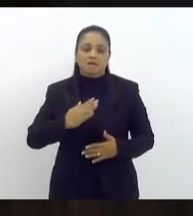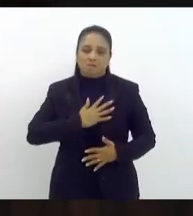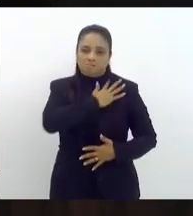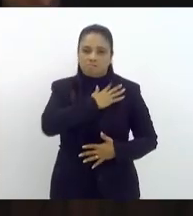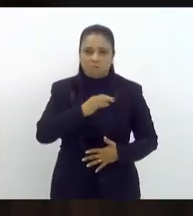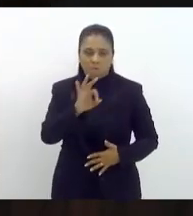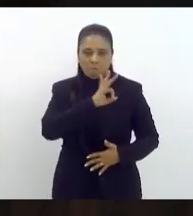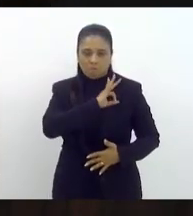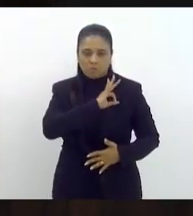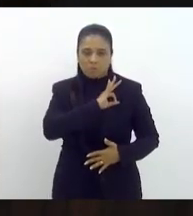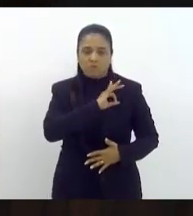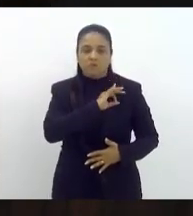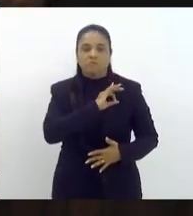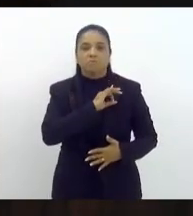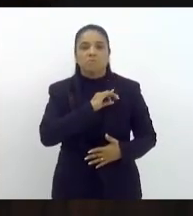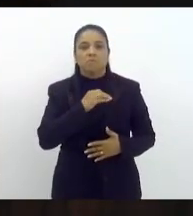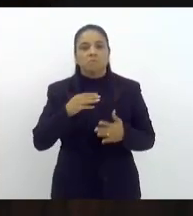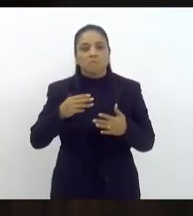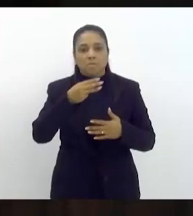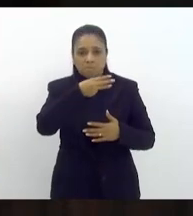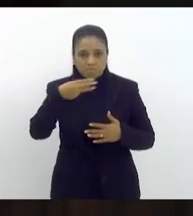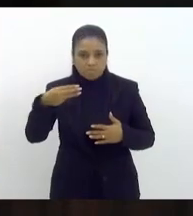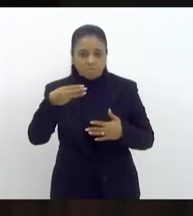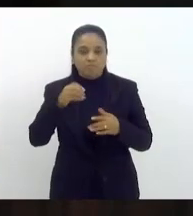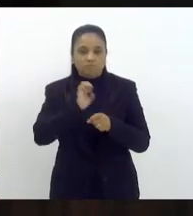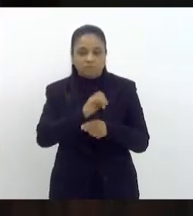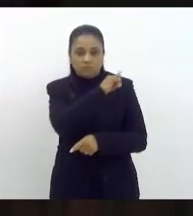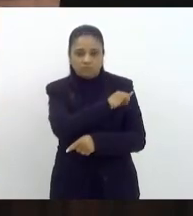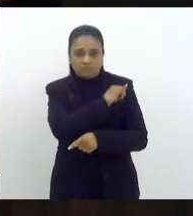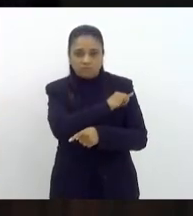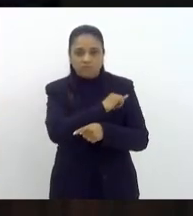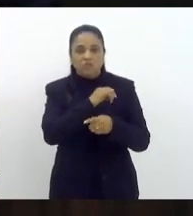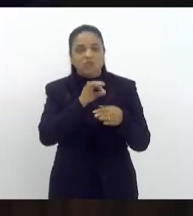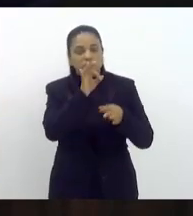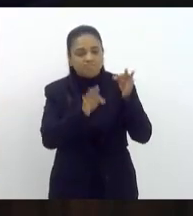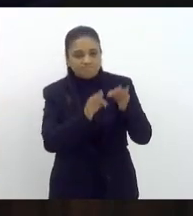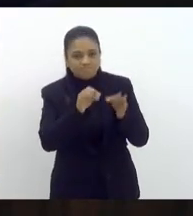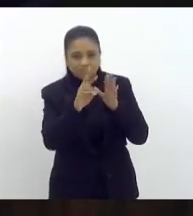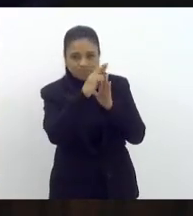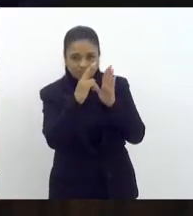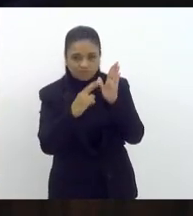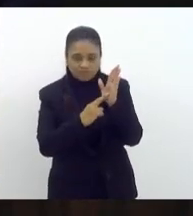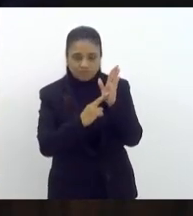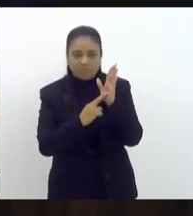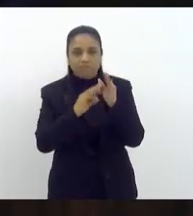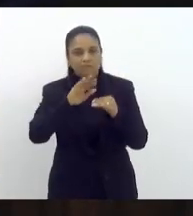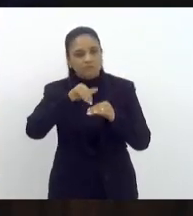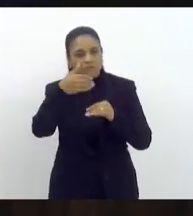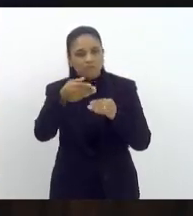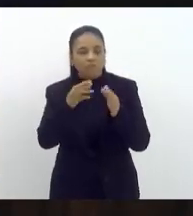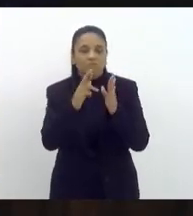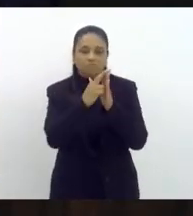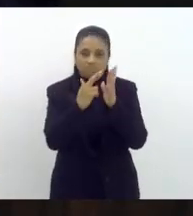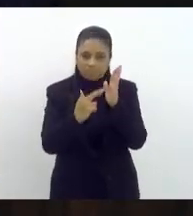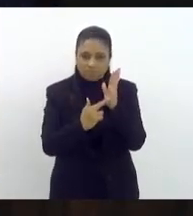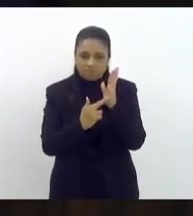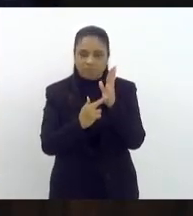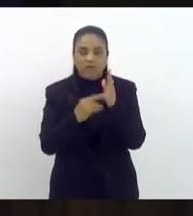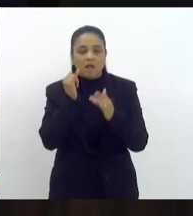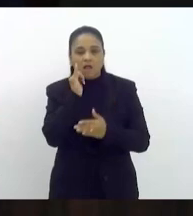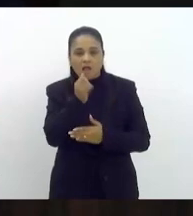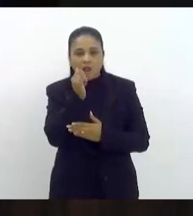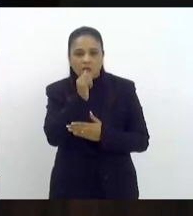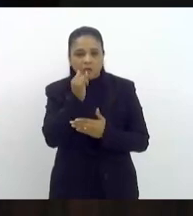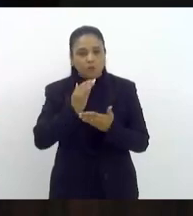Polícia Militar do Estado do Rio de Janeiro parecida comissão de normas internas e proposições externas favorável relator